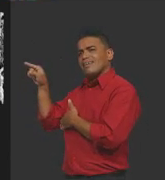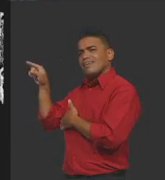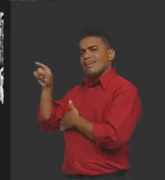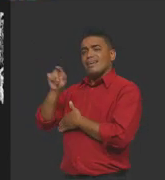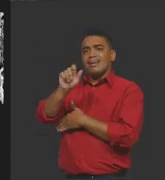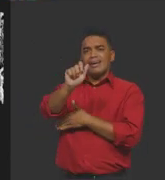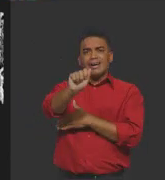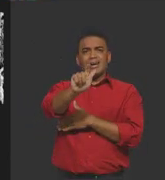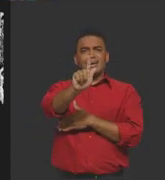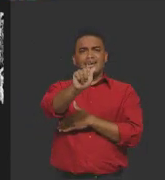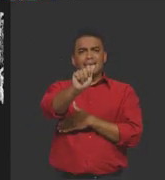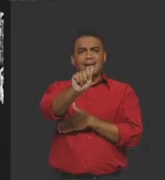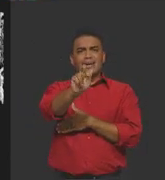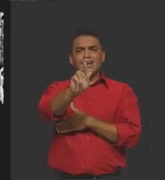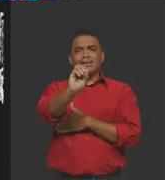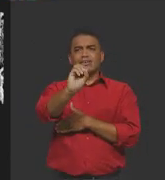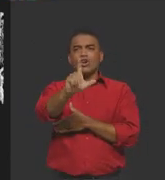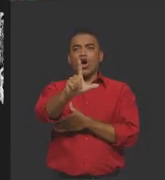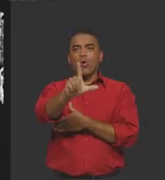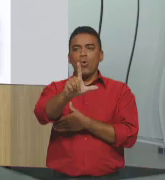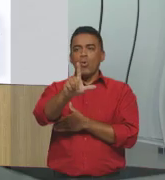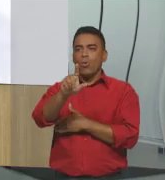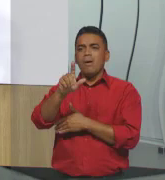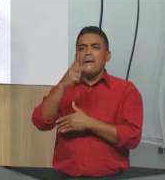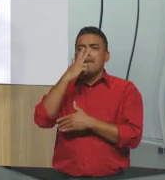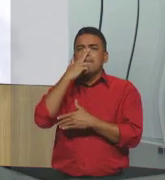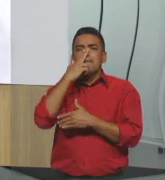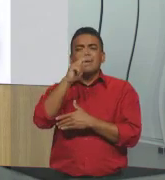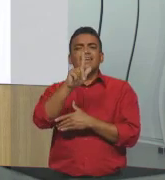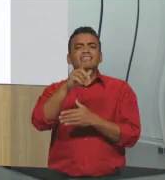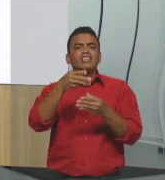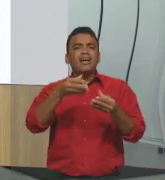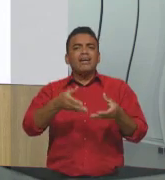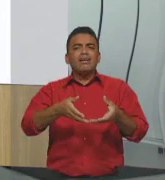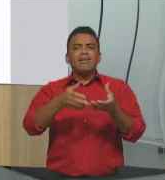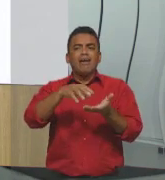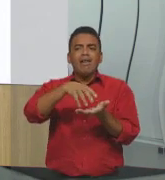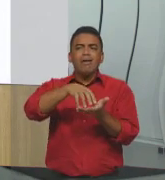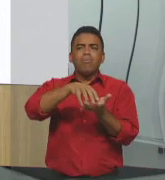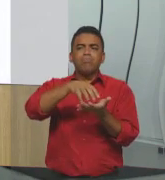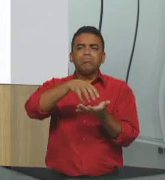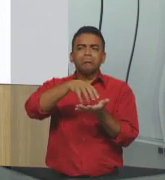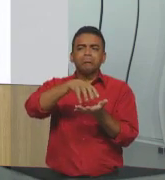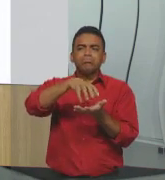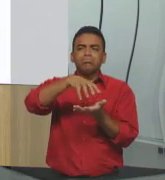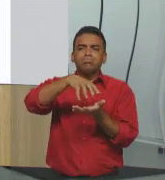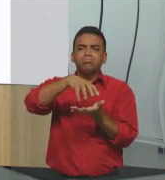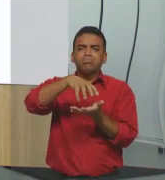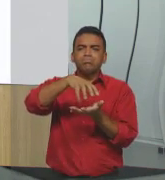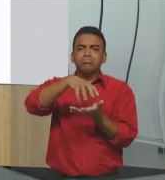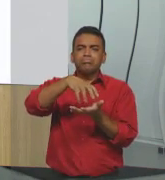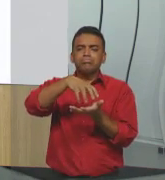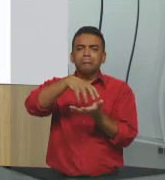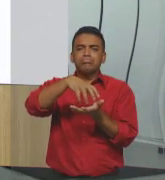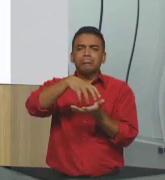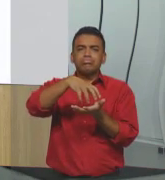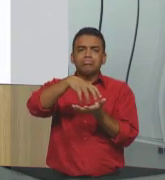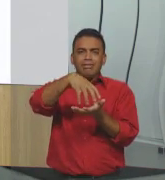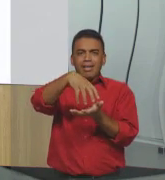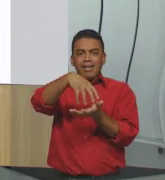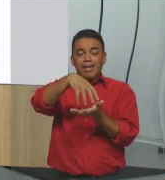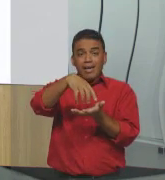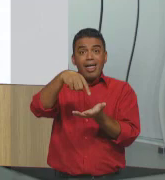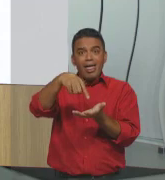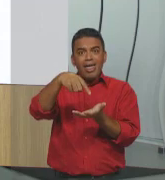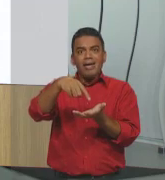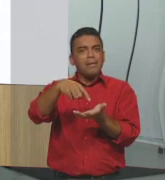substância gelatinosa que vai ser responsável e ela vai possuir vários filtros que vão filtrar, então, vai servir como filtro